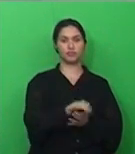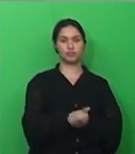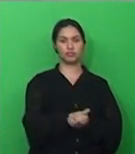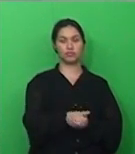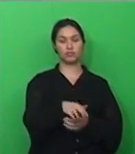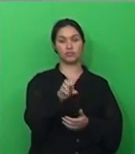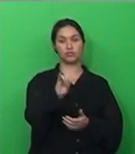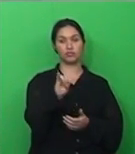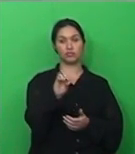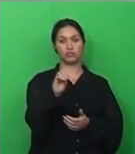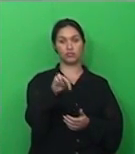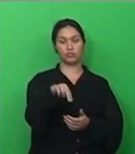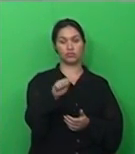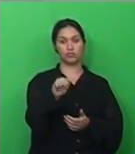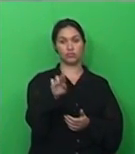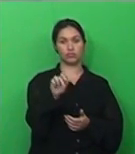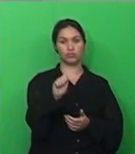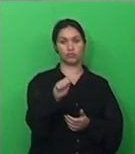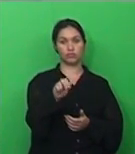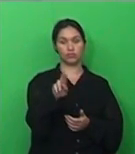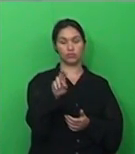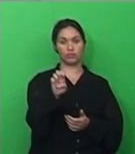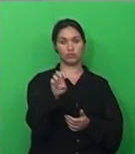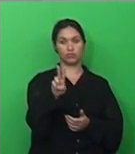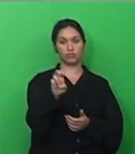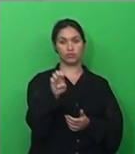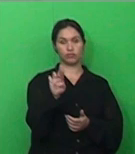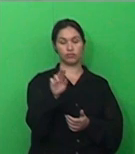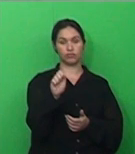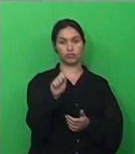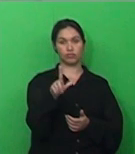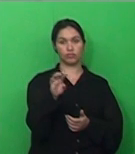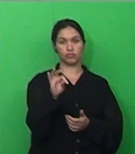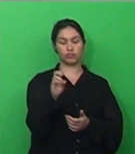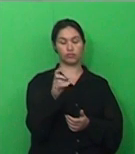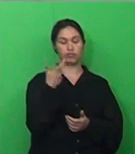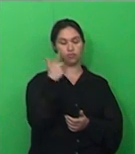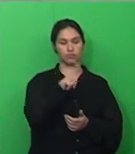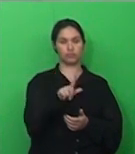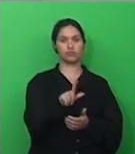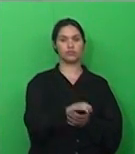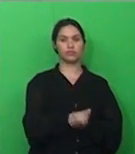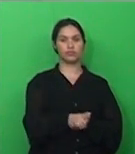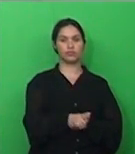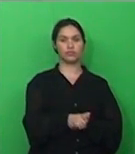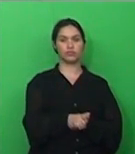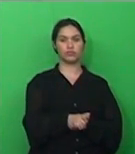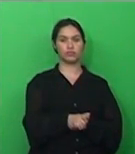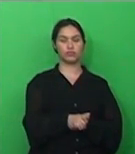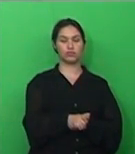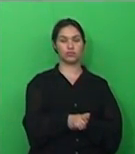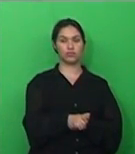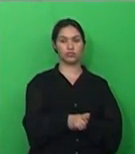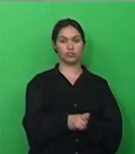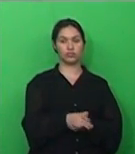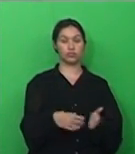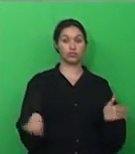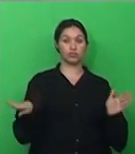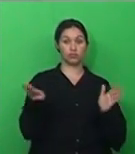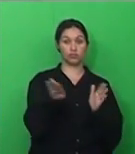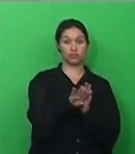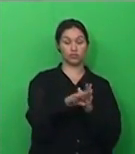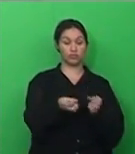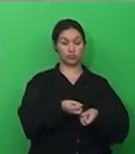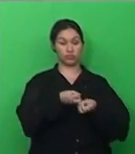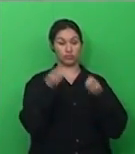Ionara e Reveraldo enfrentaram a tudo e a todos durante esses 20 anos. Sua última grande iniciativa, então, foi o Festival Nacional de